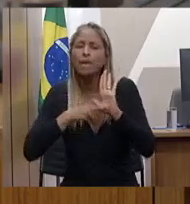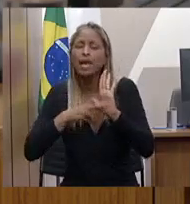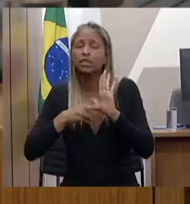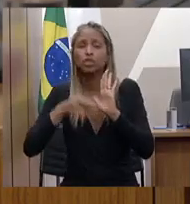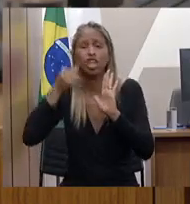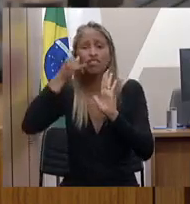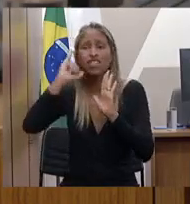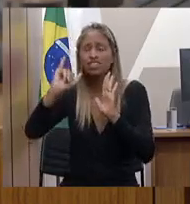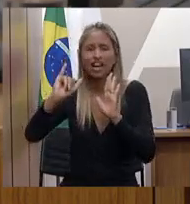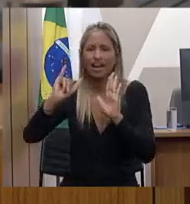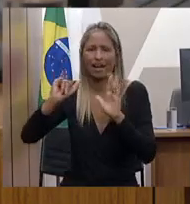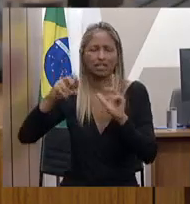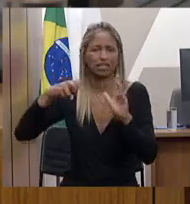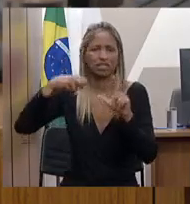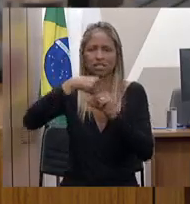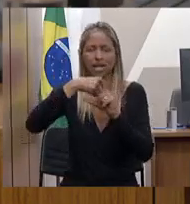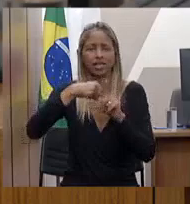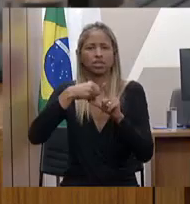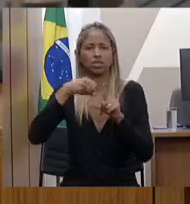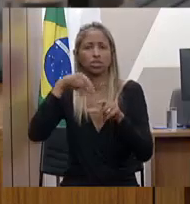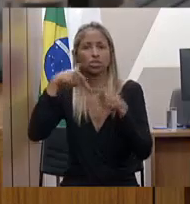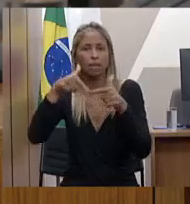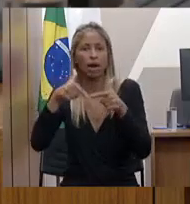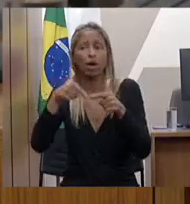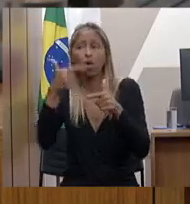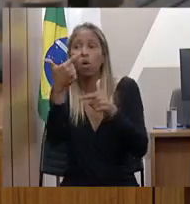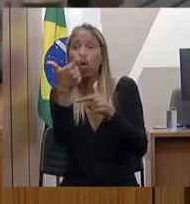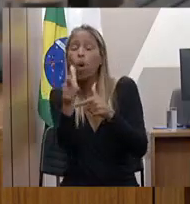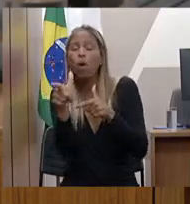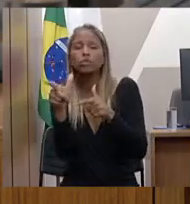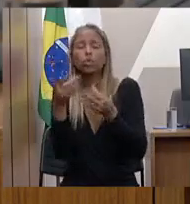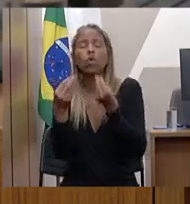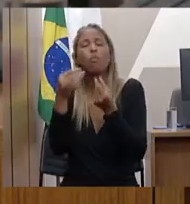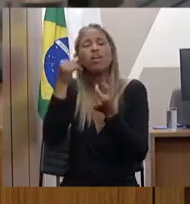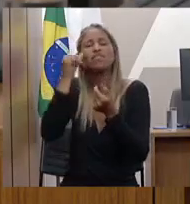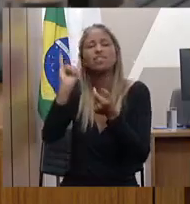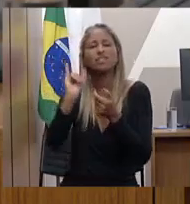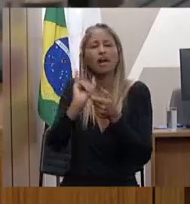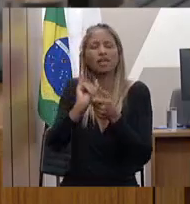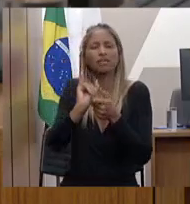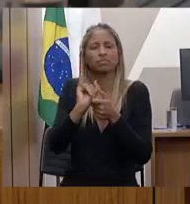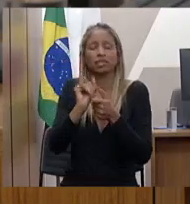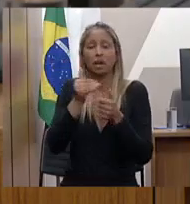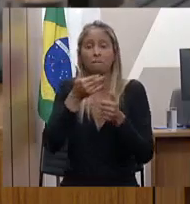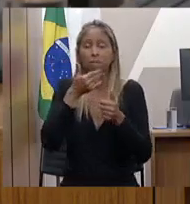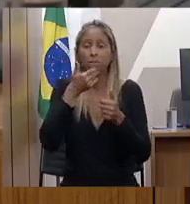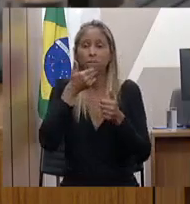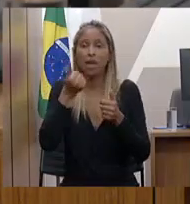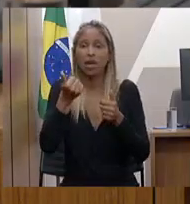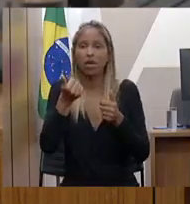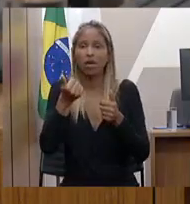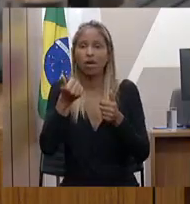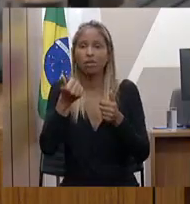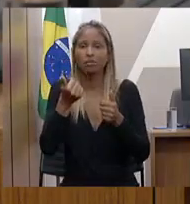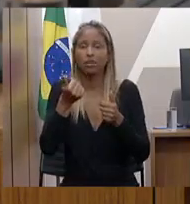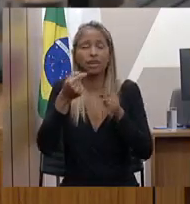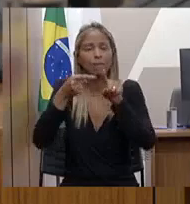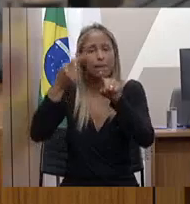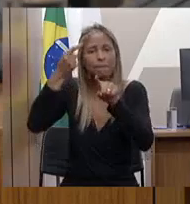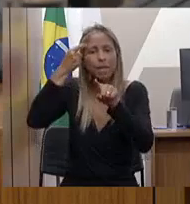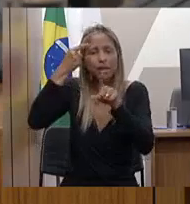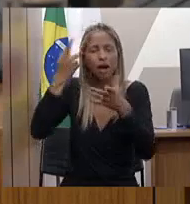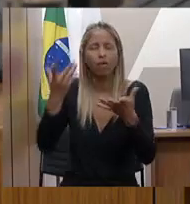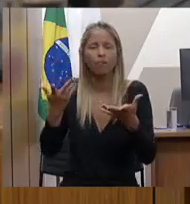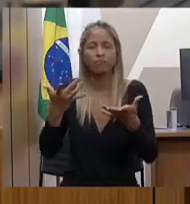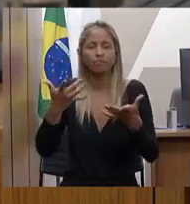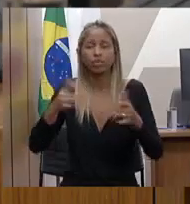ampliado do trabalho mas também de outros formas de acidente a gente precisa definir melhor essa questão do adoecimento mental do